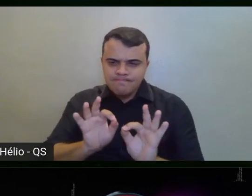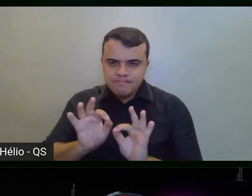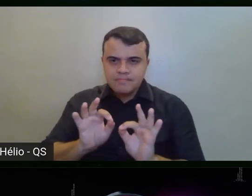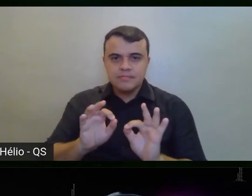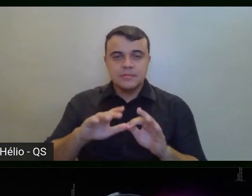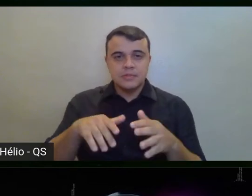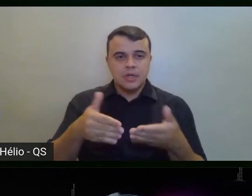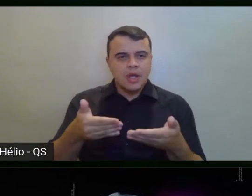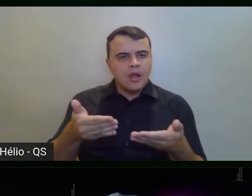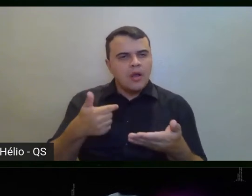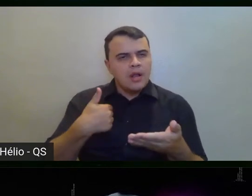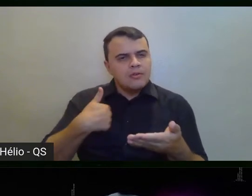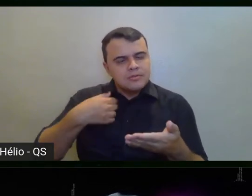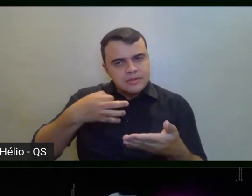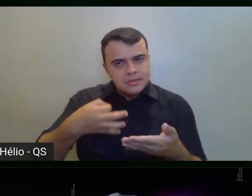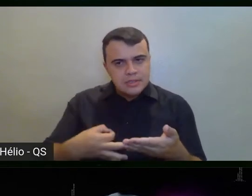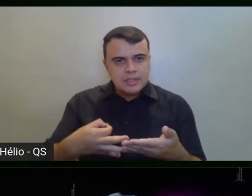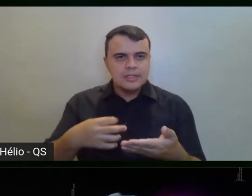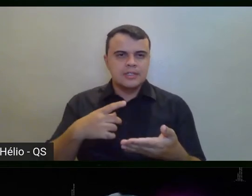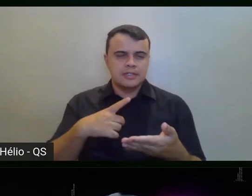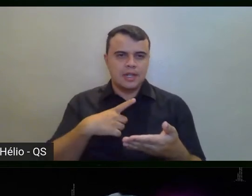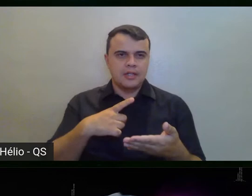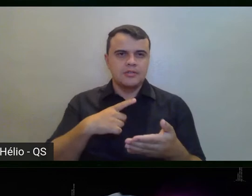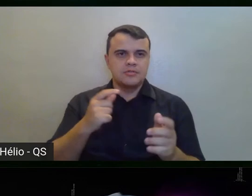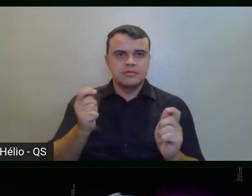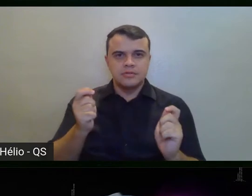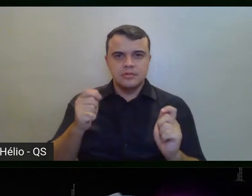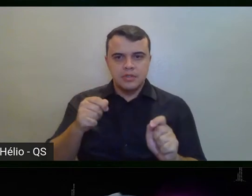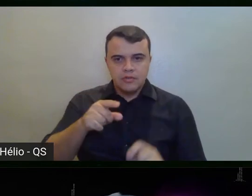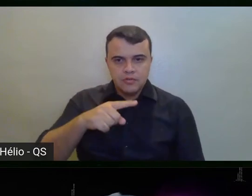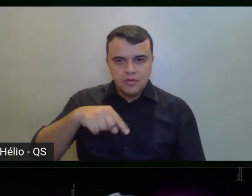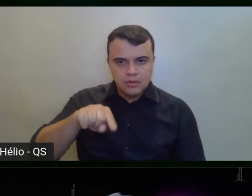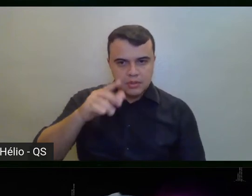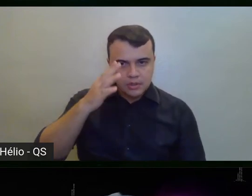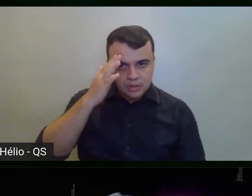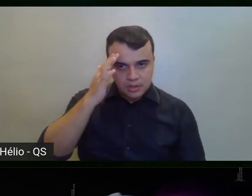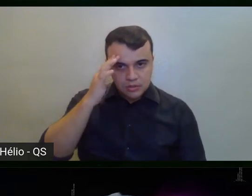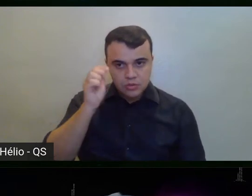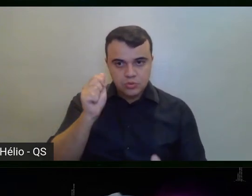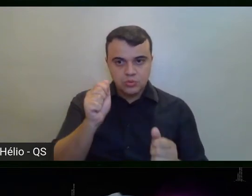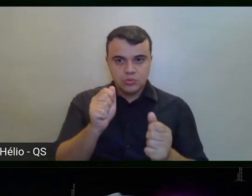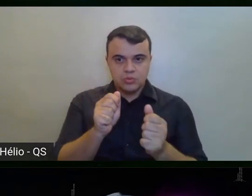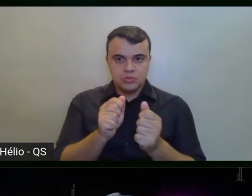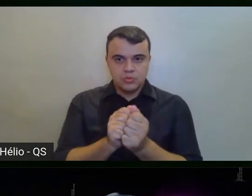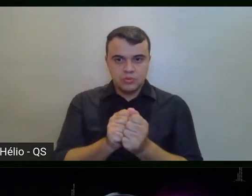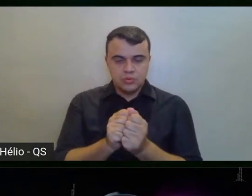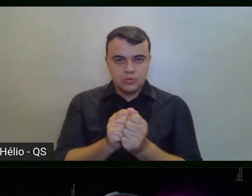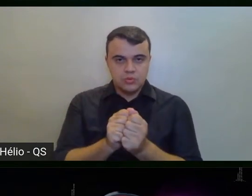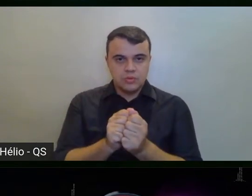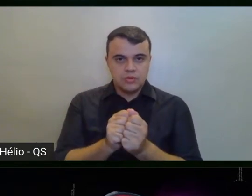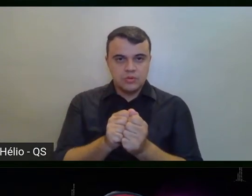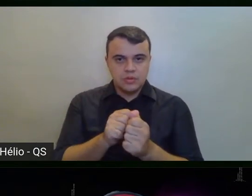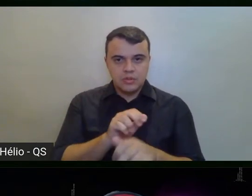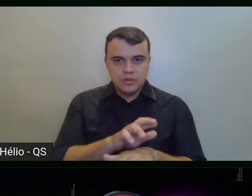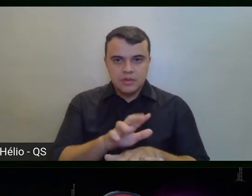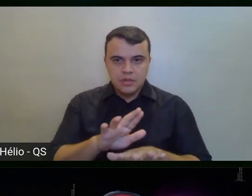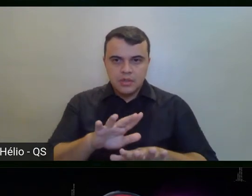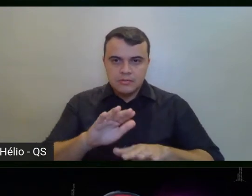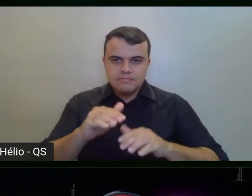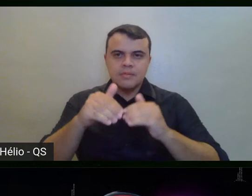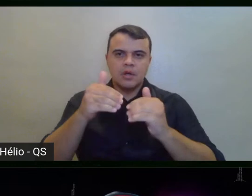e eu tenho certeza que é você vai conseguir alcançar ali voos muito maiores